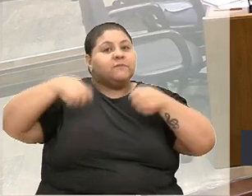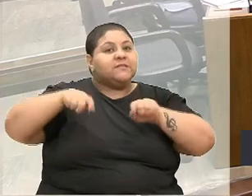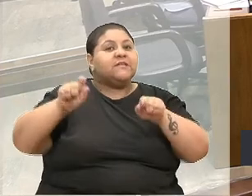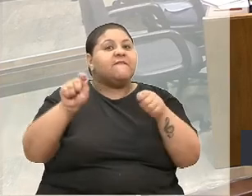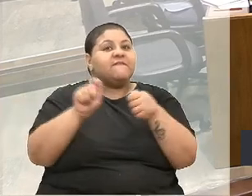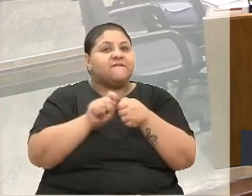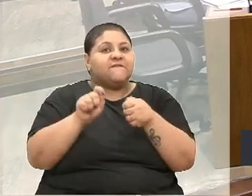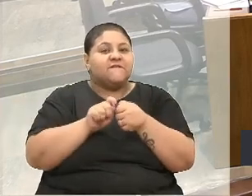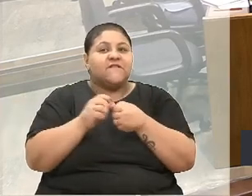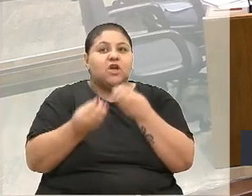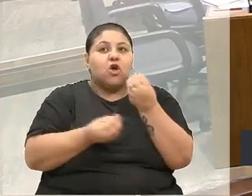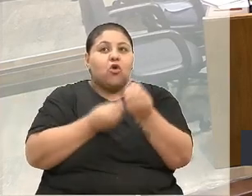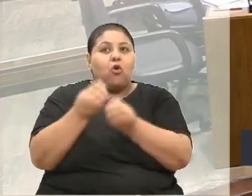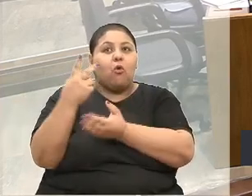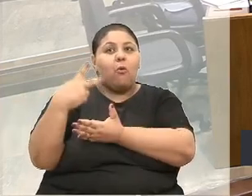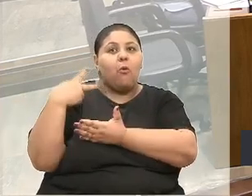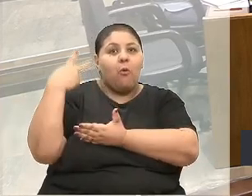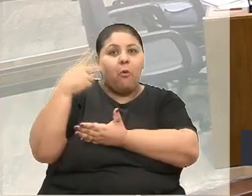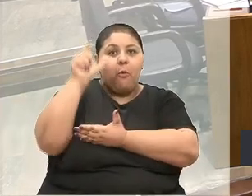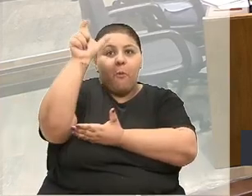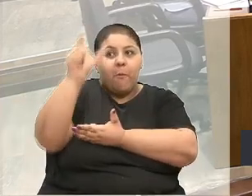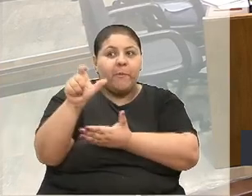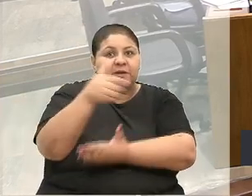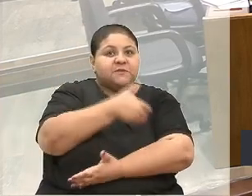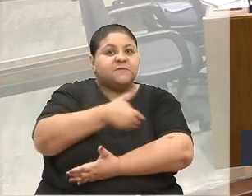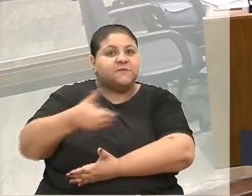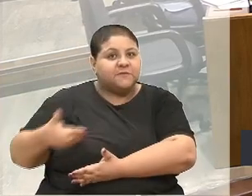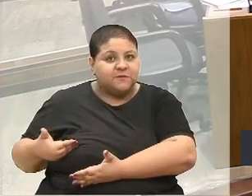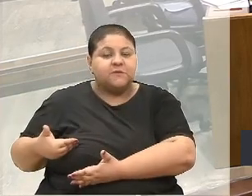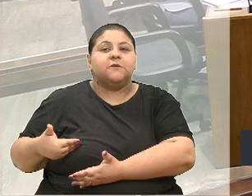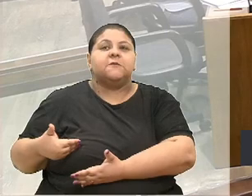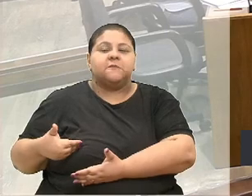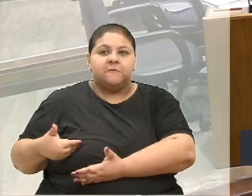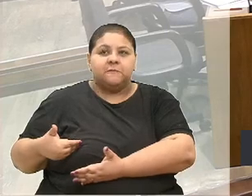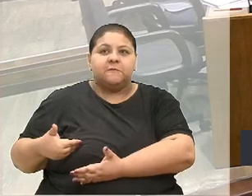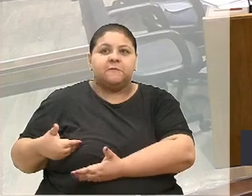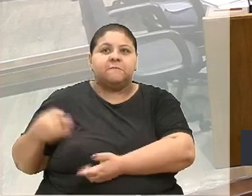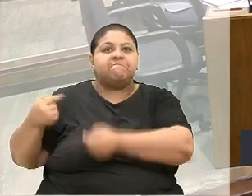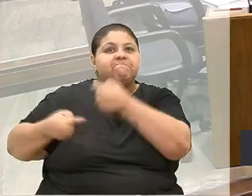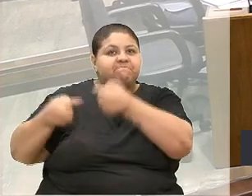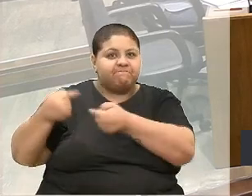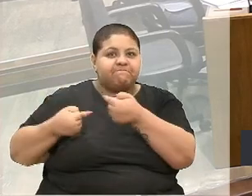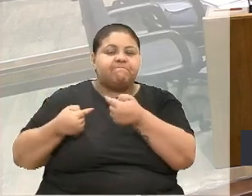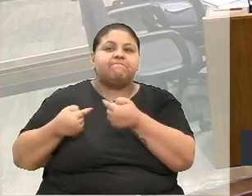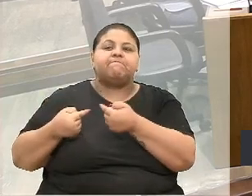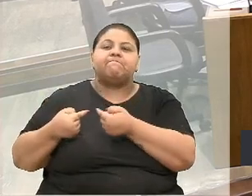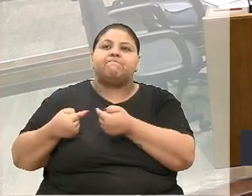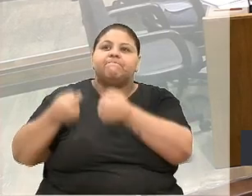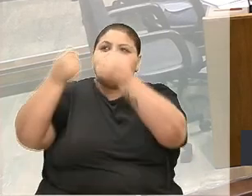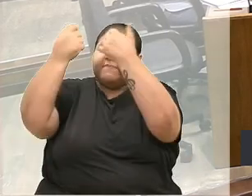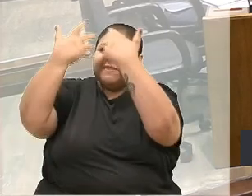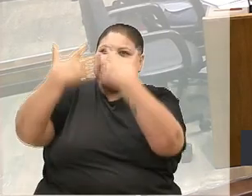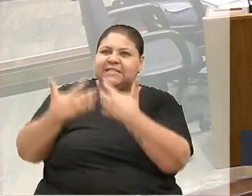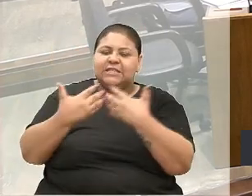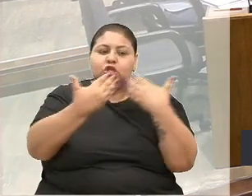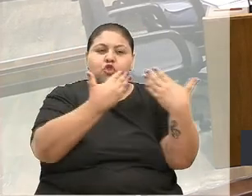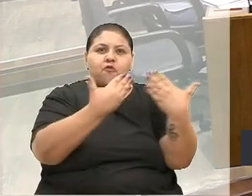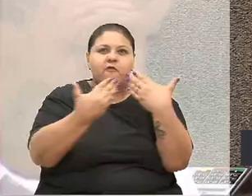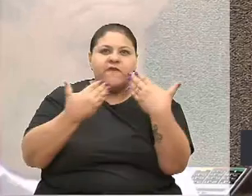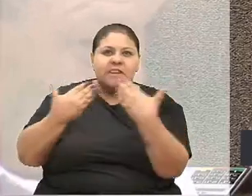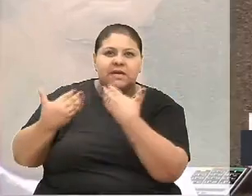fazer como parlamento, como pessoas públicas, bem ampla. É uma discussão que traz muitas